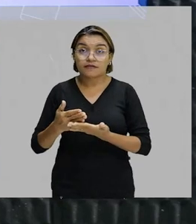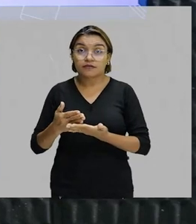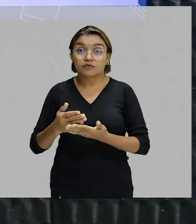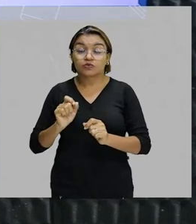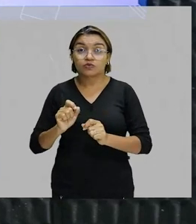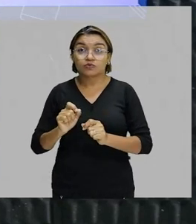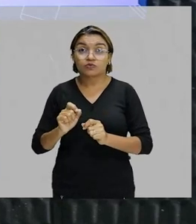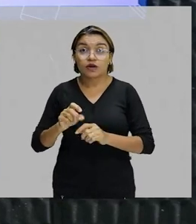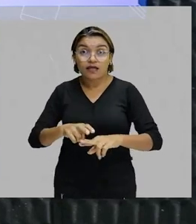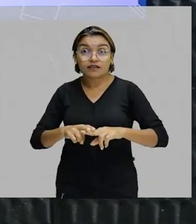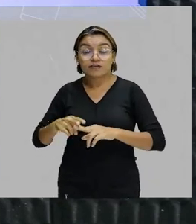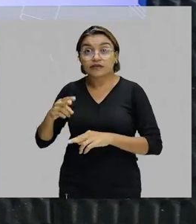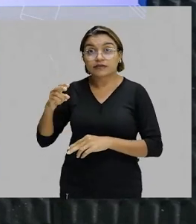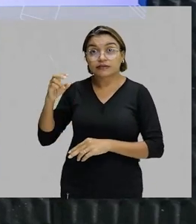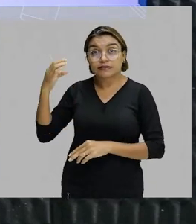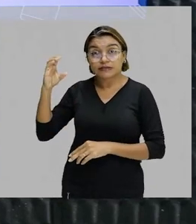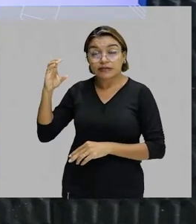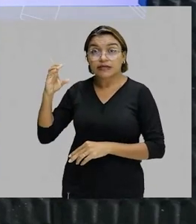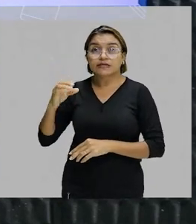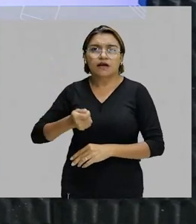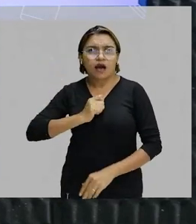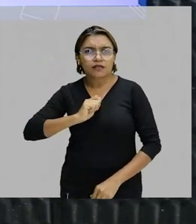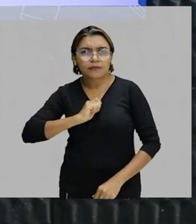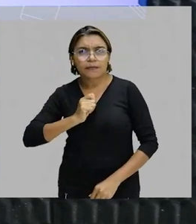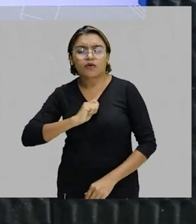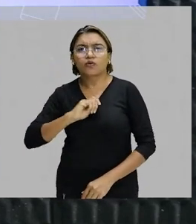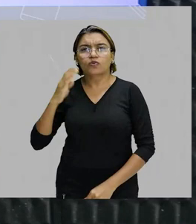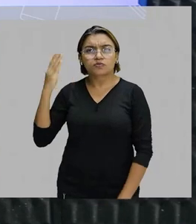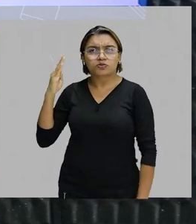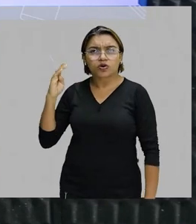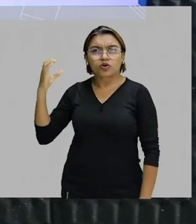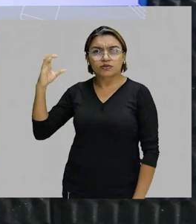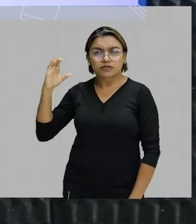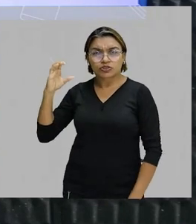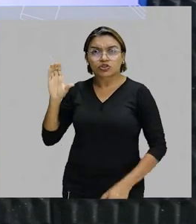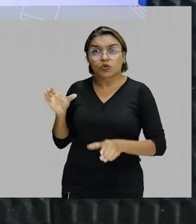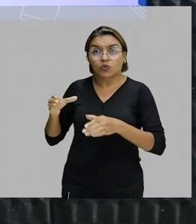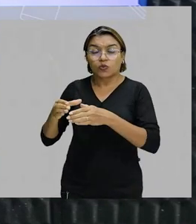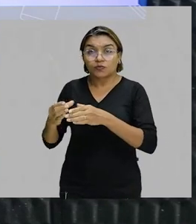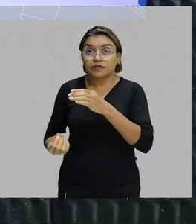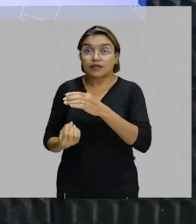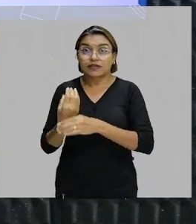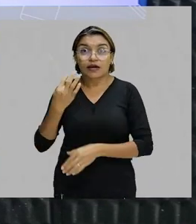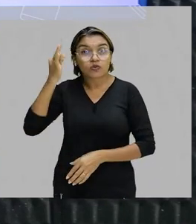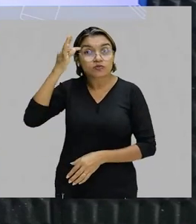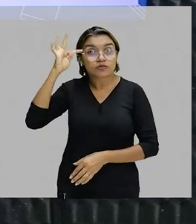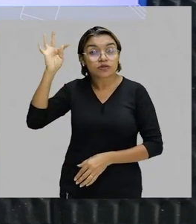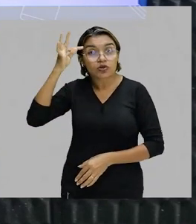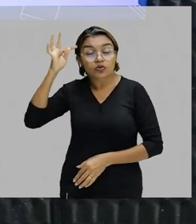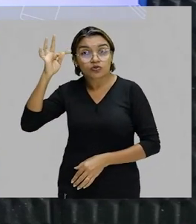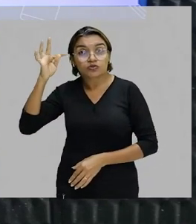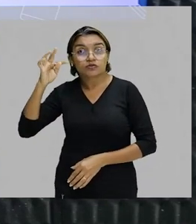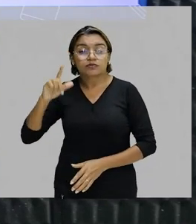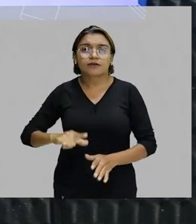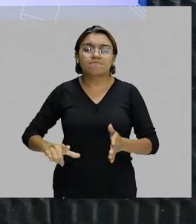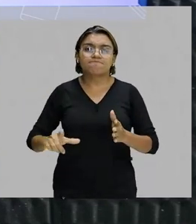ciência quer dizer que antropólogos biólogos cientistas começaram a criar teorias que